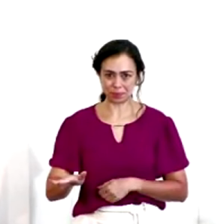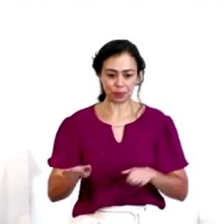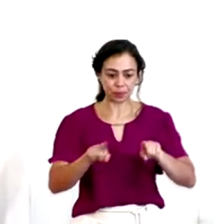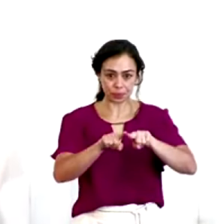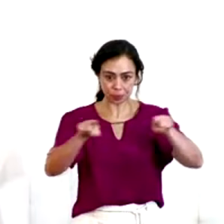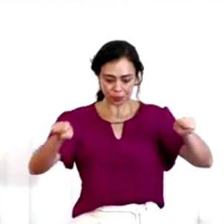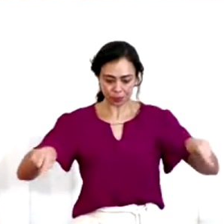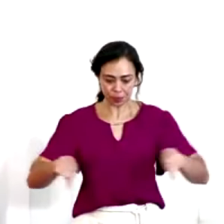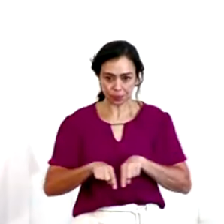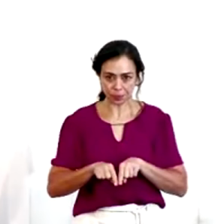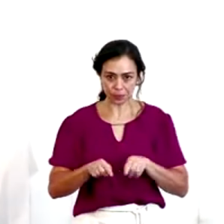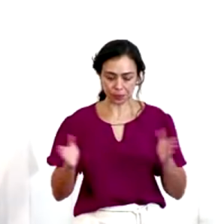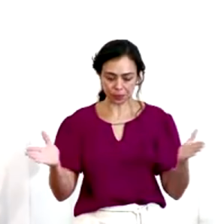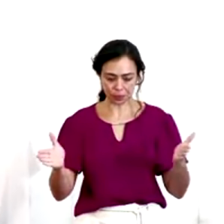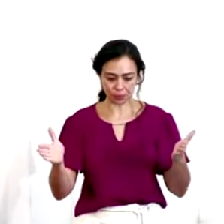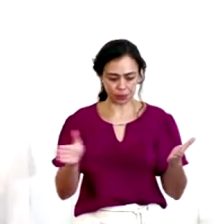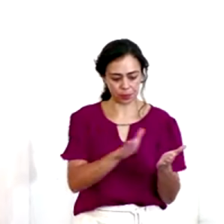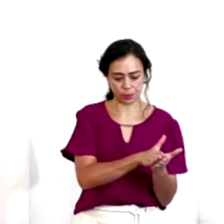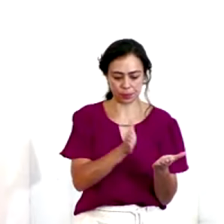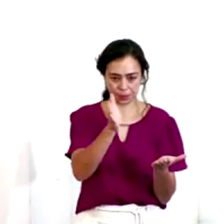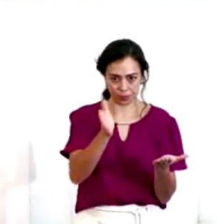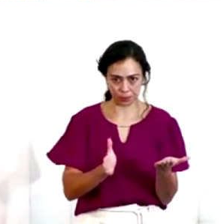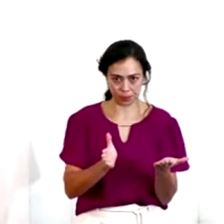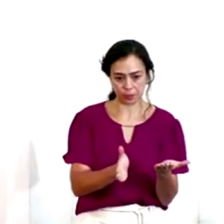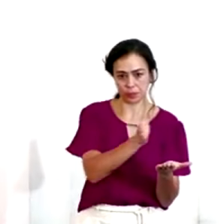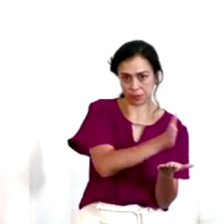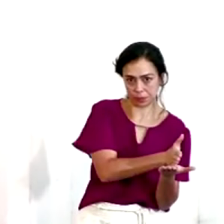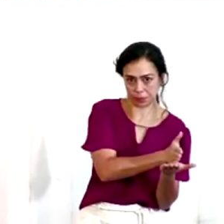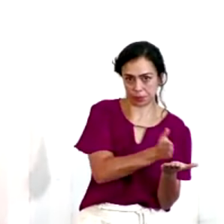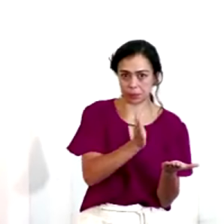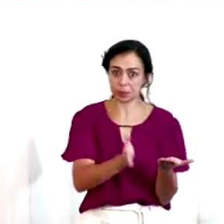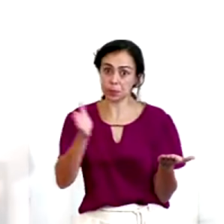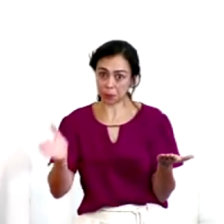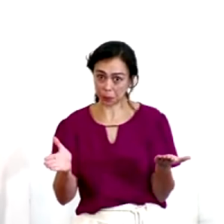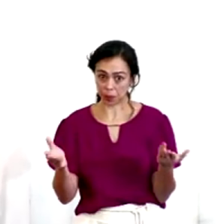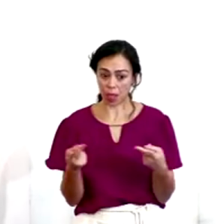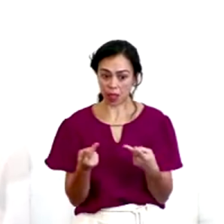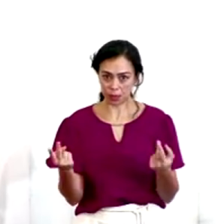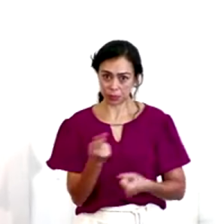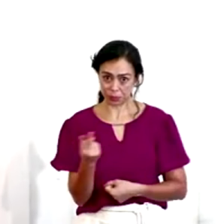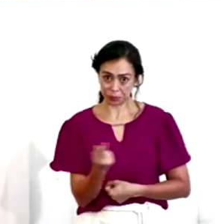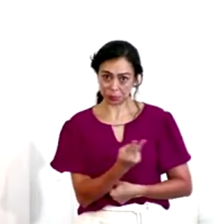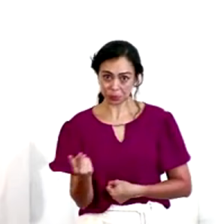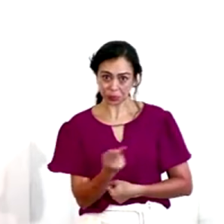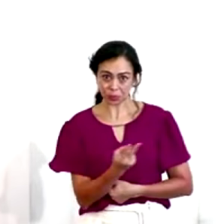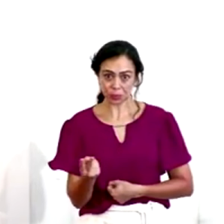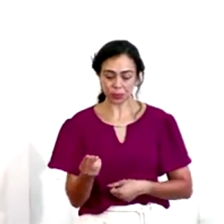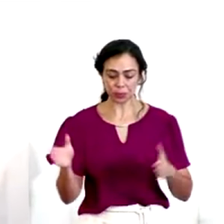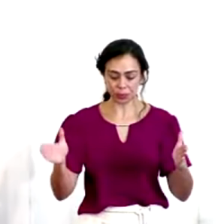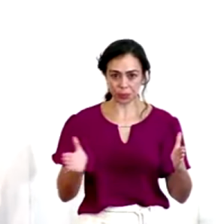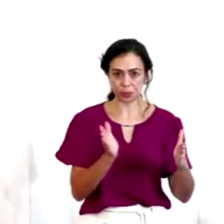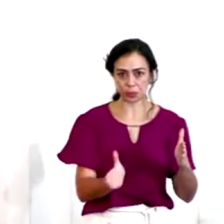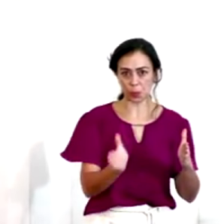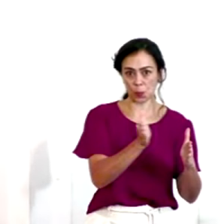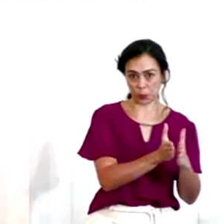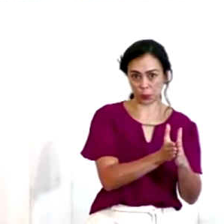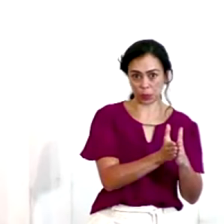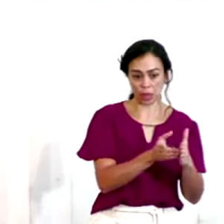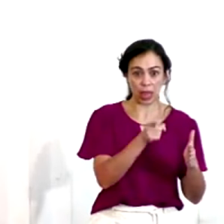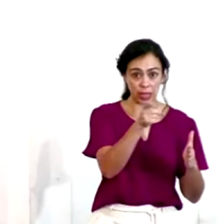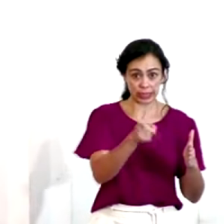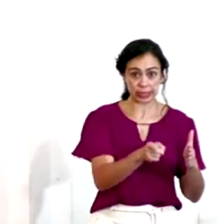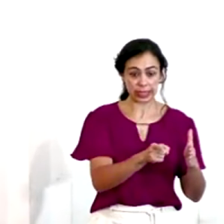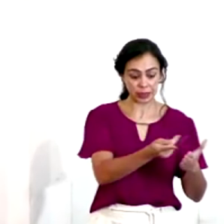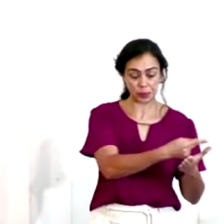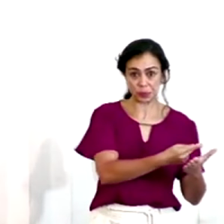dividisse essa folha no meio. De um lado da folha vocês vão desenhar o nosso mundo. E o